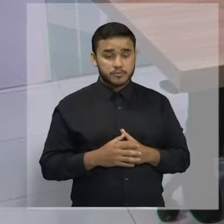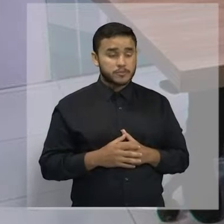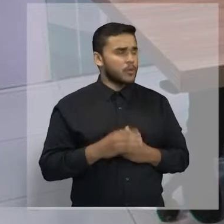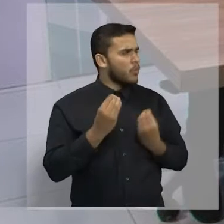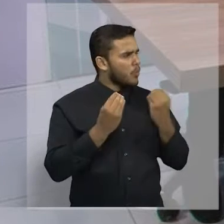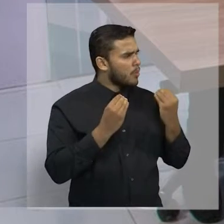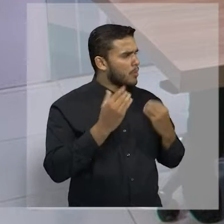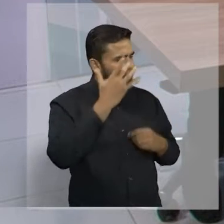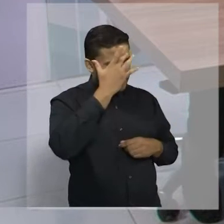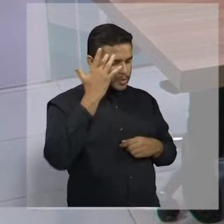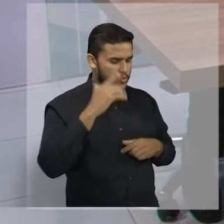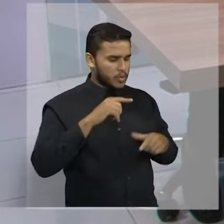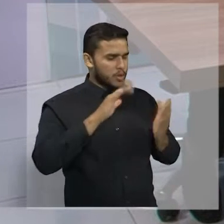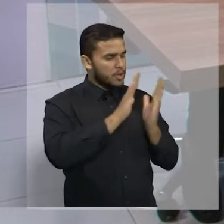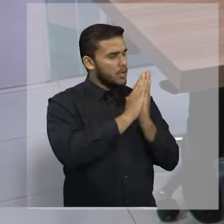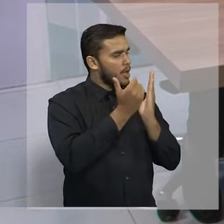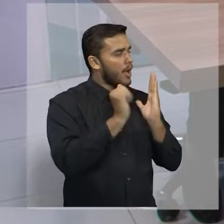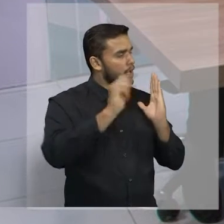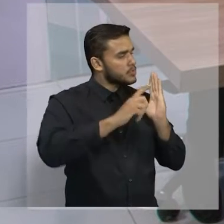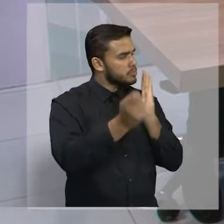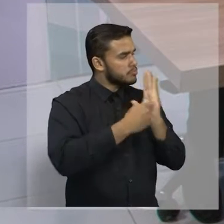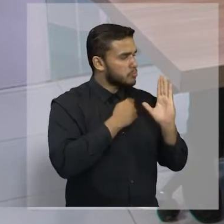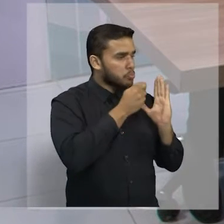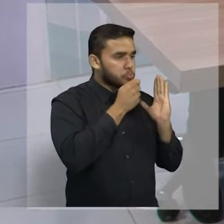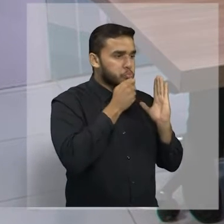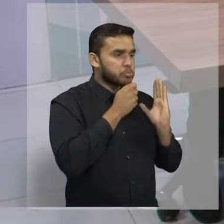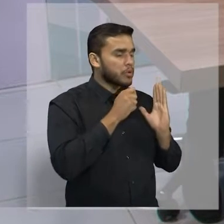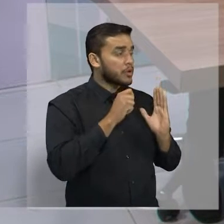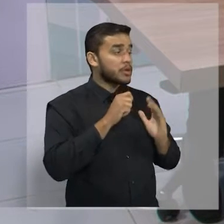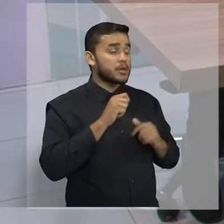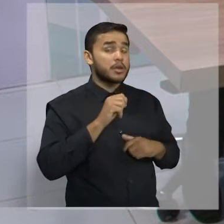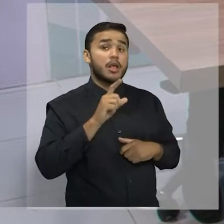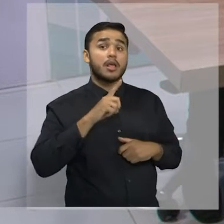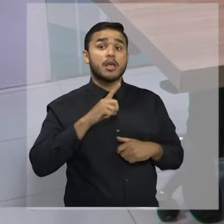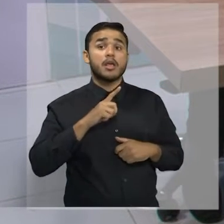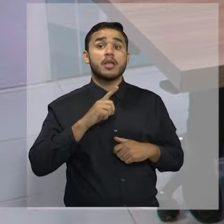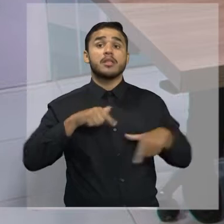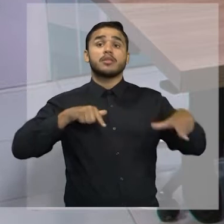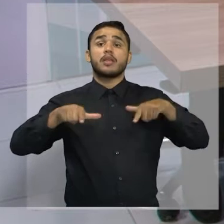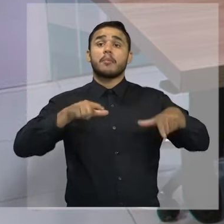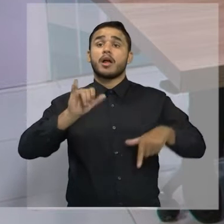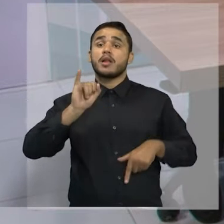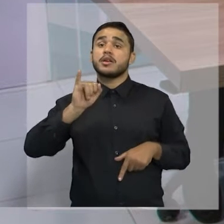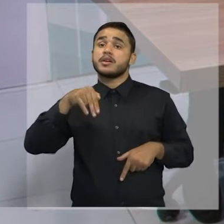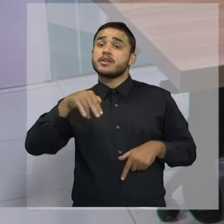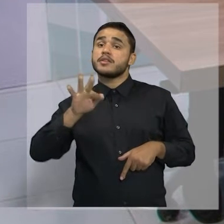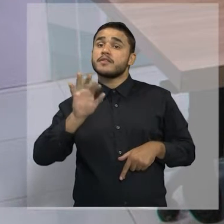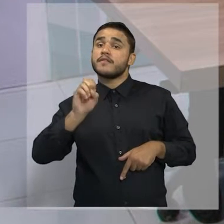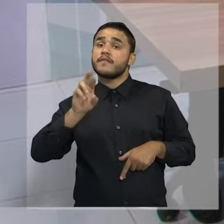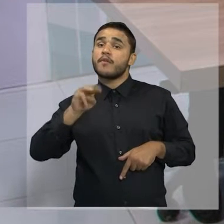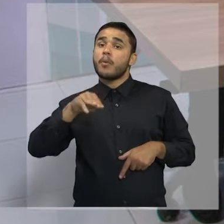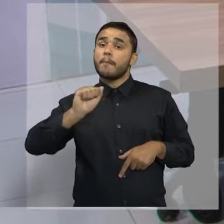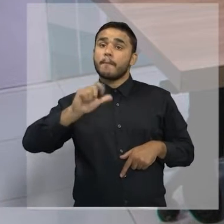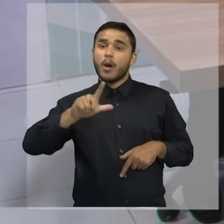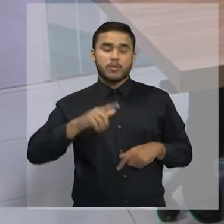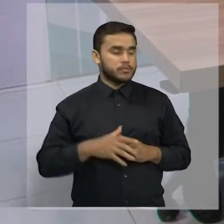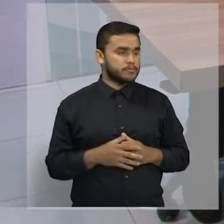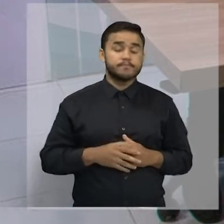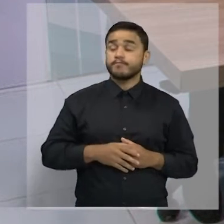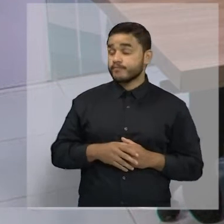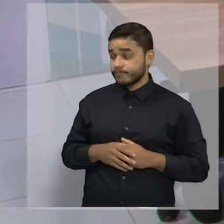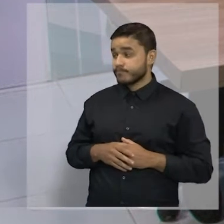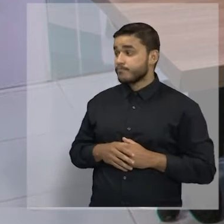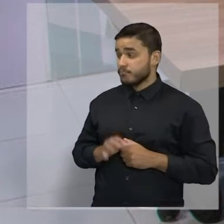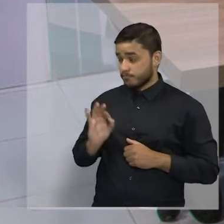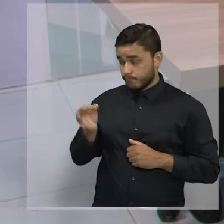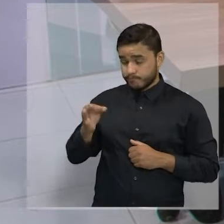Esse ponto, Clécio, por exemplo, da informalidade, ele é... Aí, eu acho que tem outra questão, assim. Por que é que